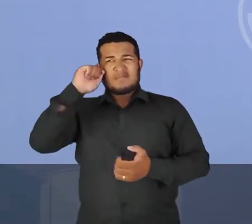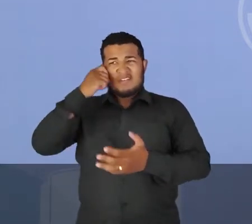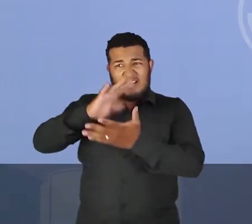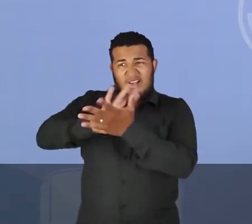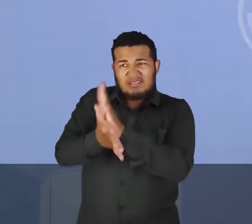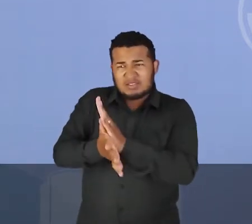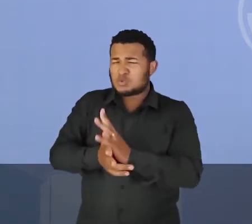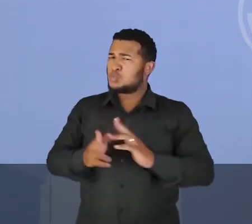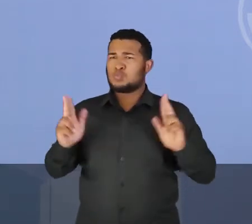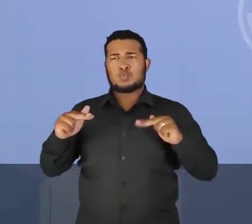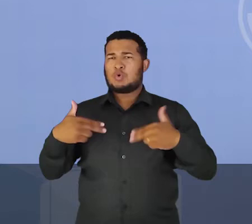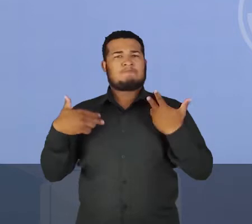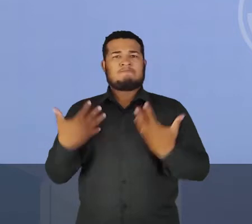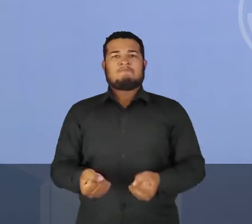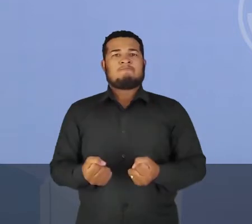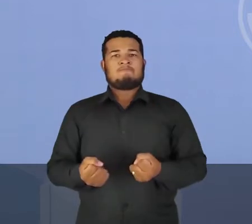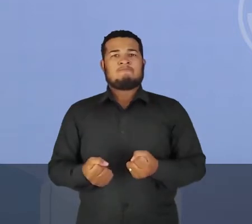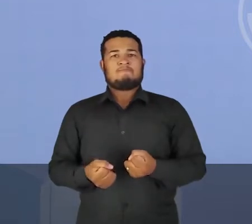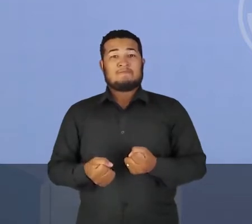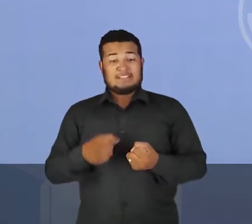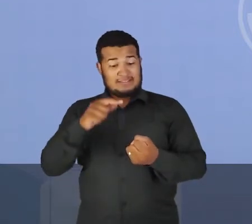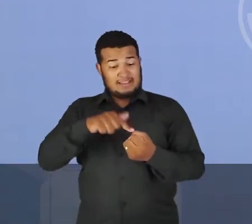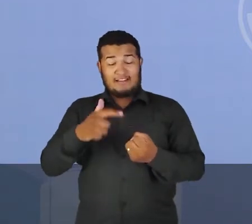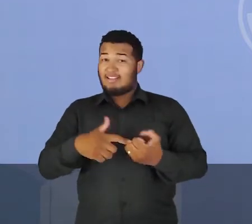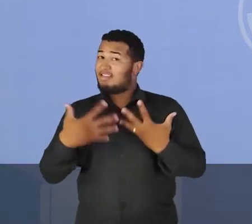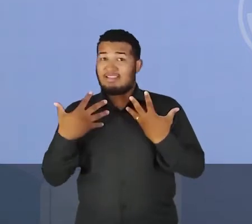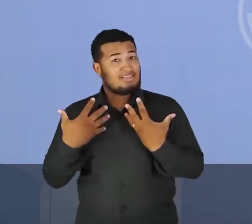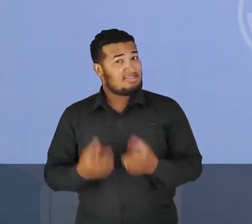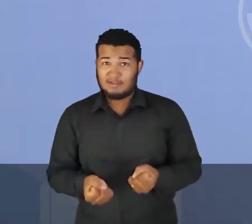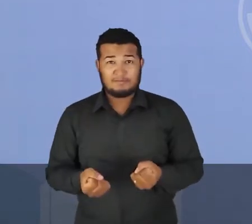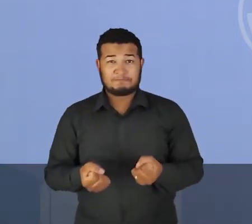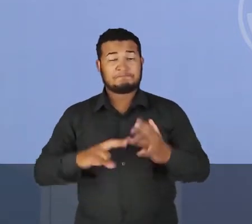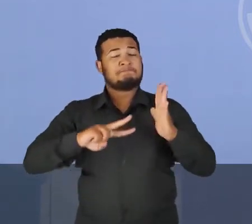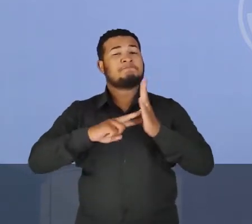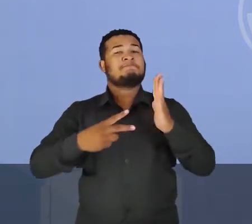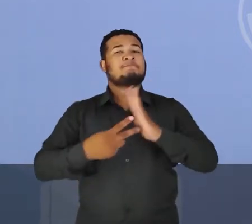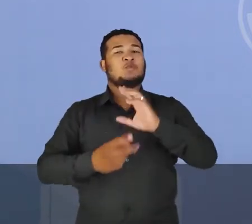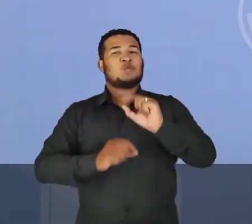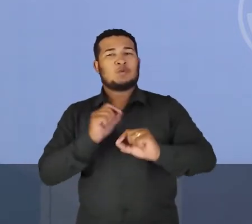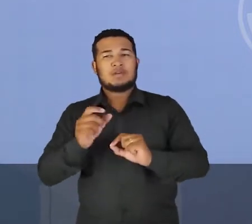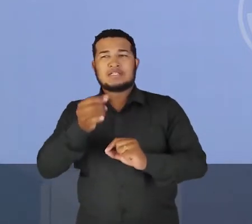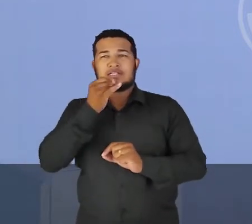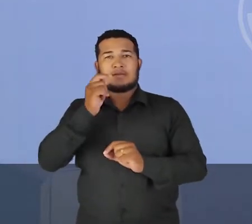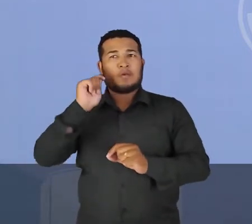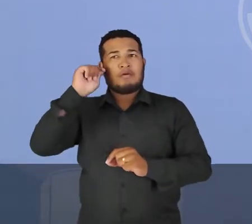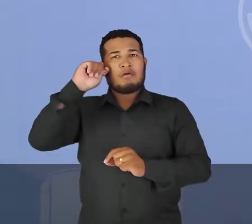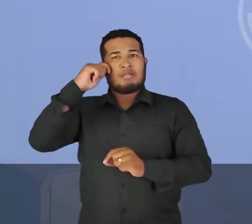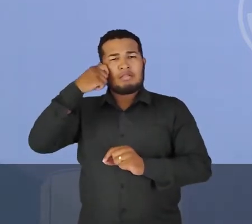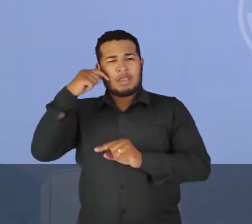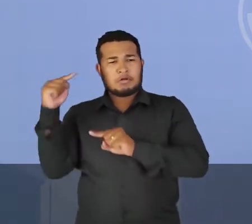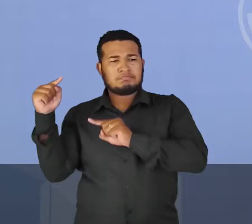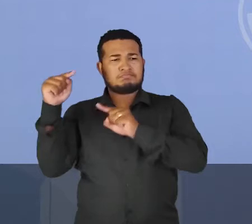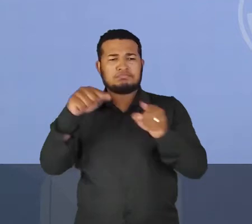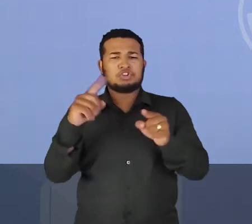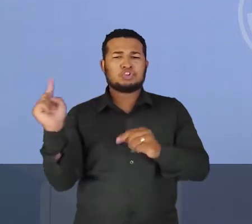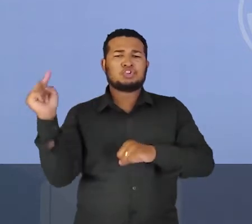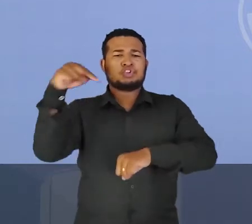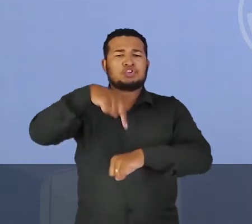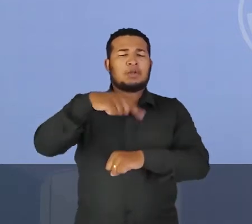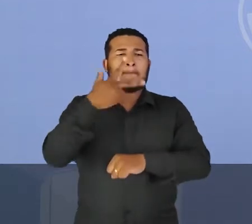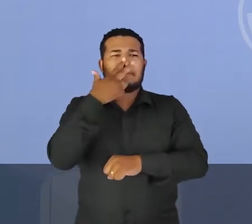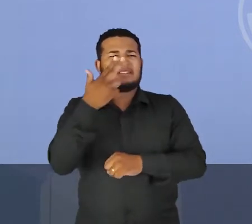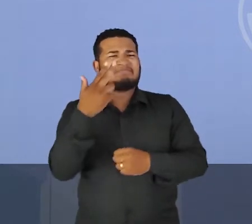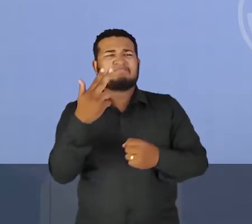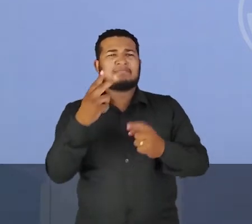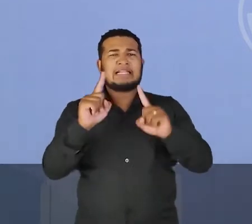essa negação do racismo faz com que, quando os negros se queixam, né, quando